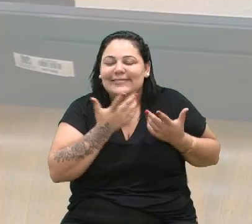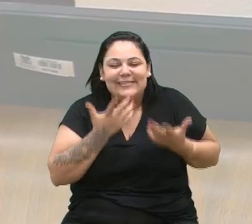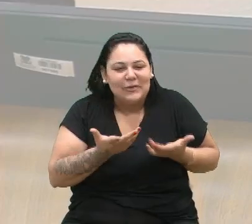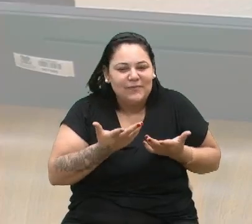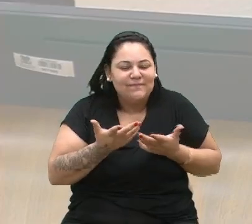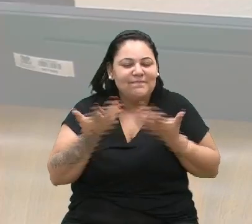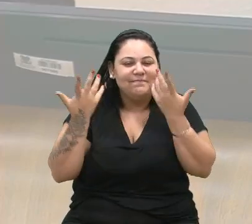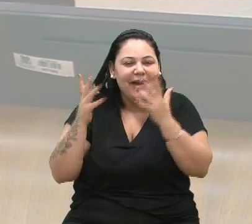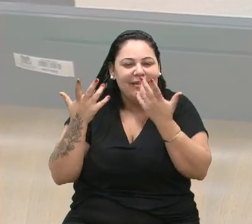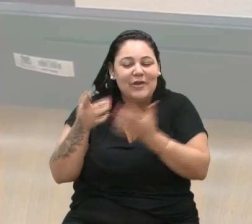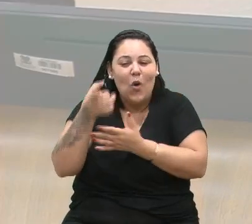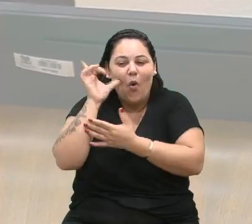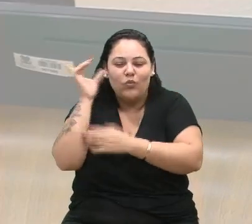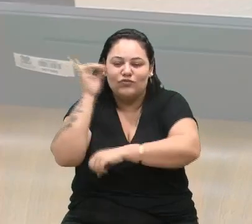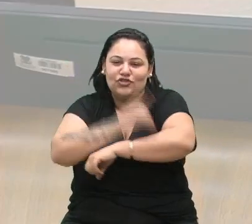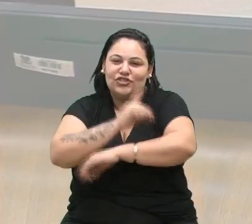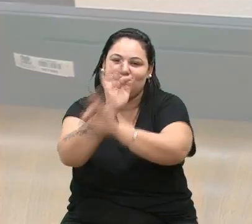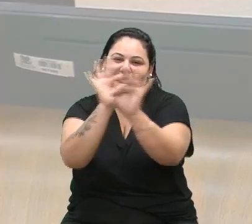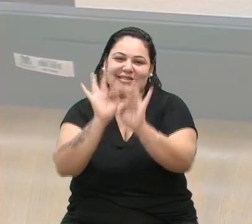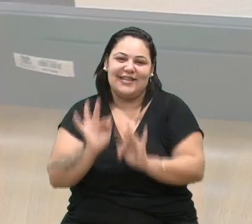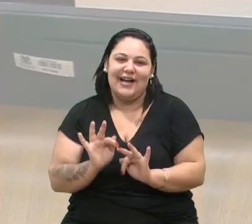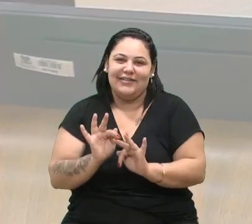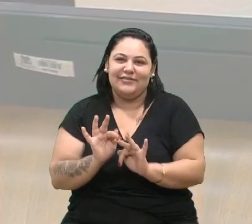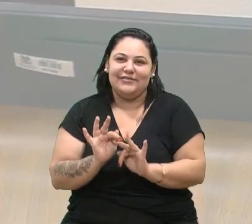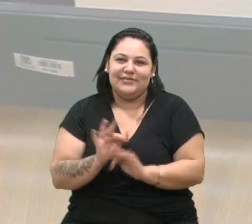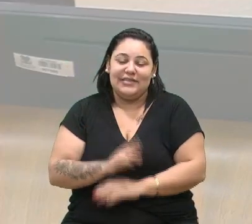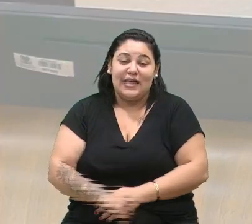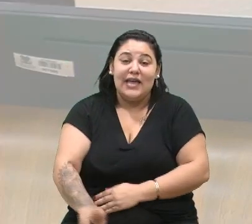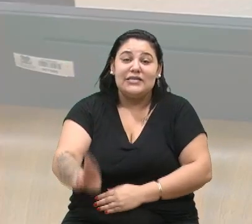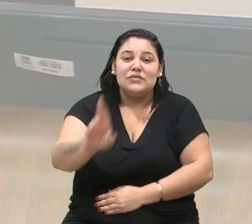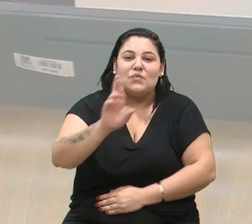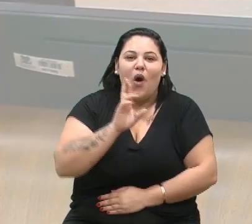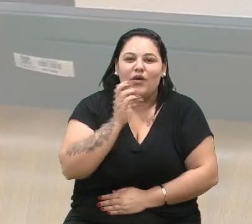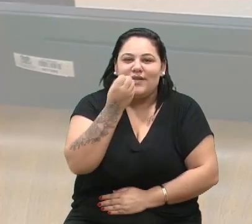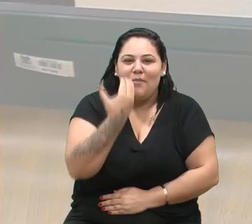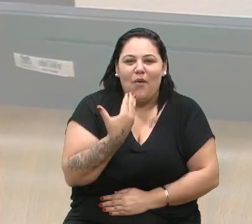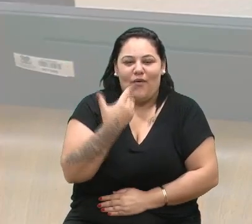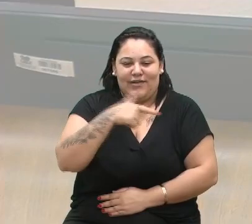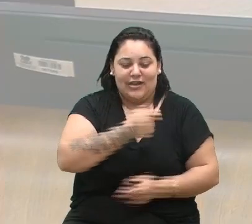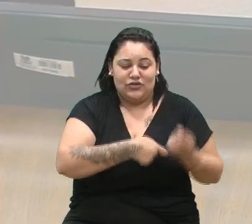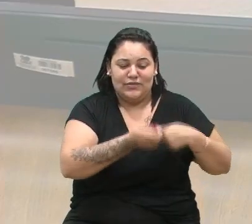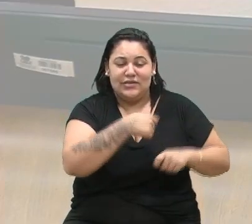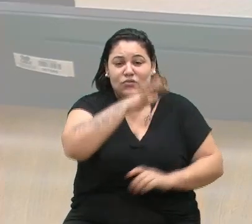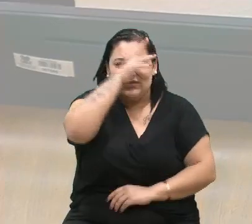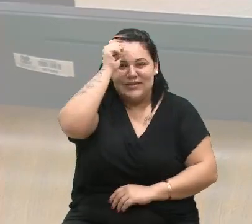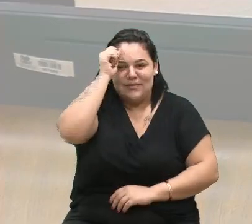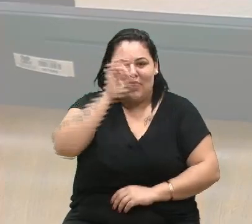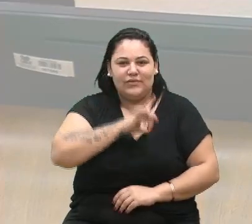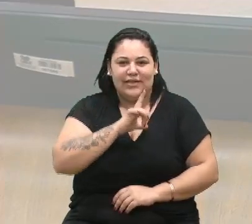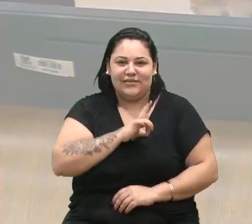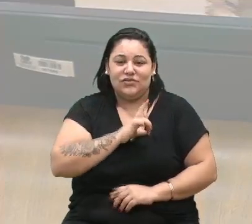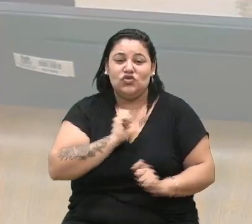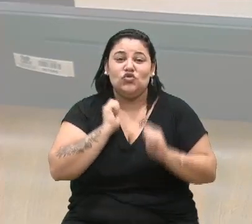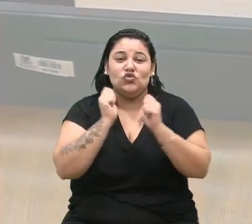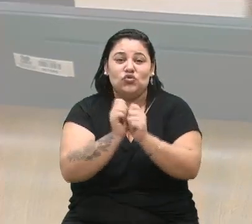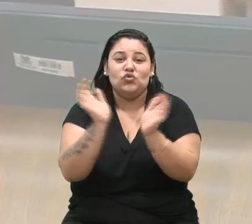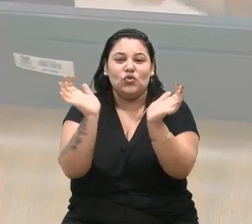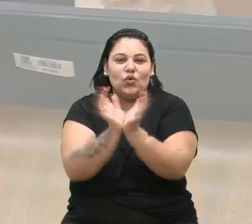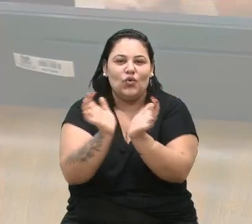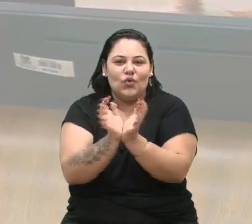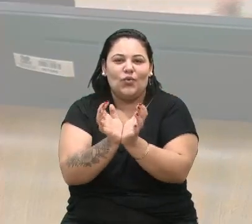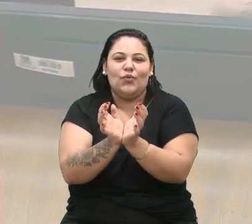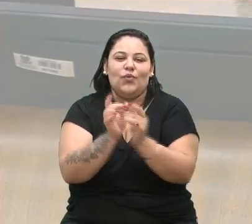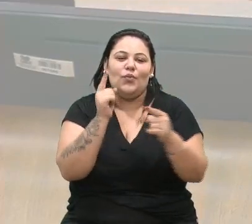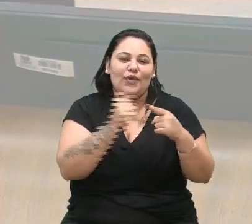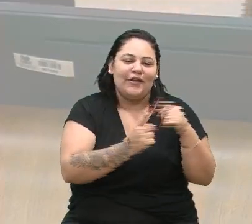de alegria dessa resposta que a administração municipal traz com essa equipe, que é uma consequência da